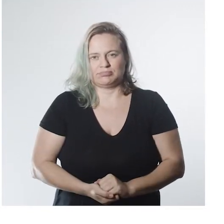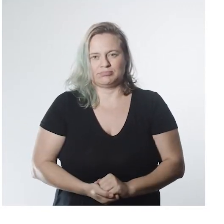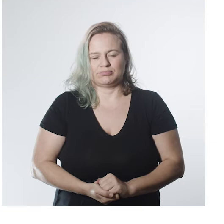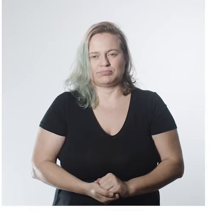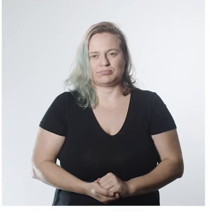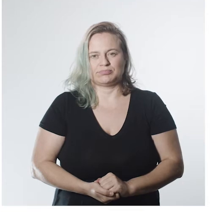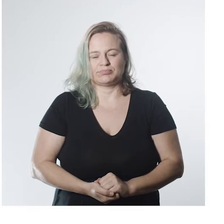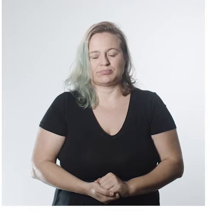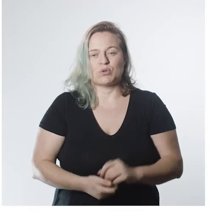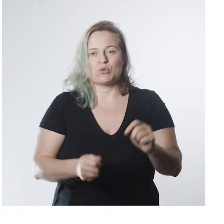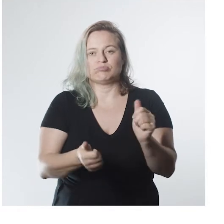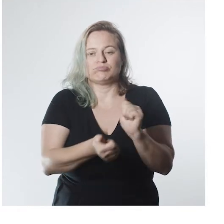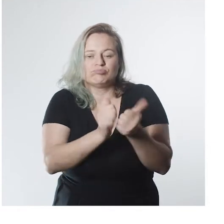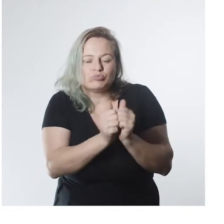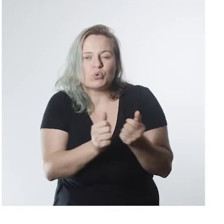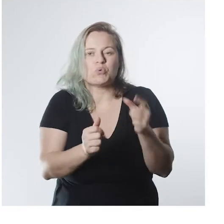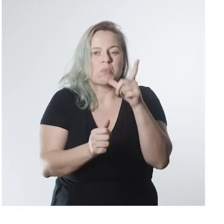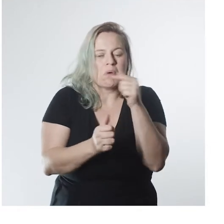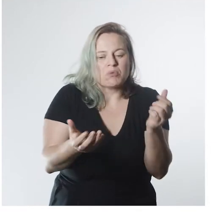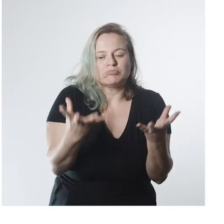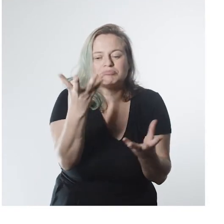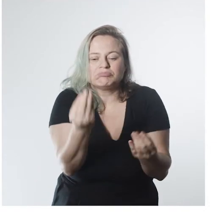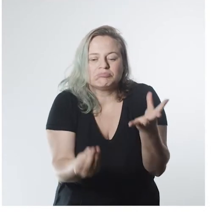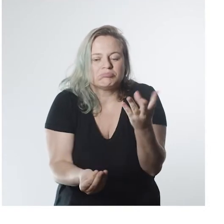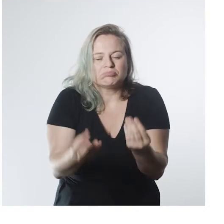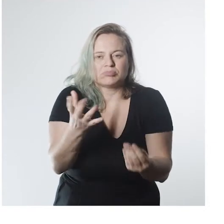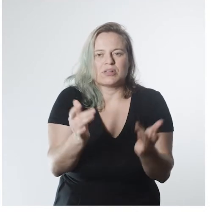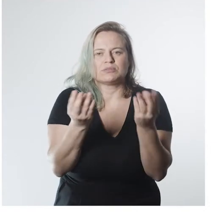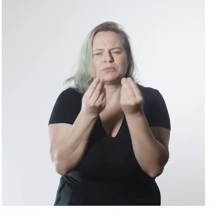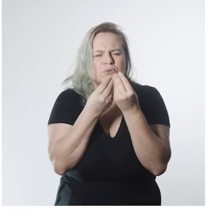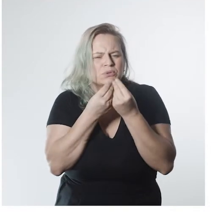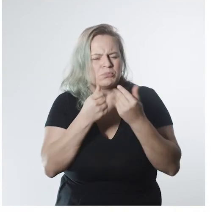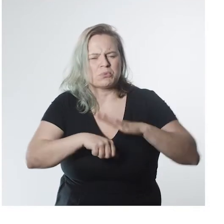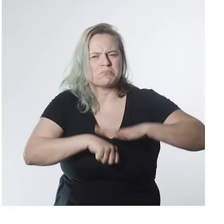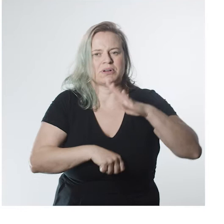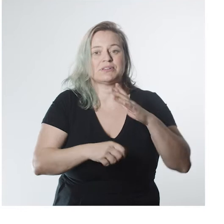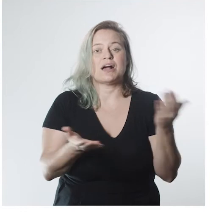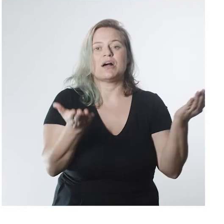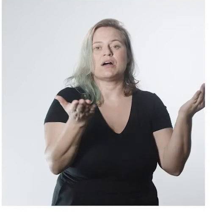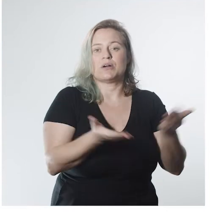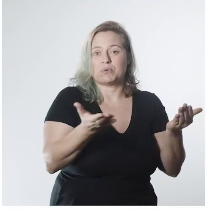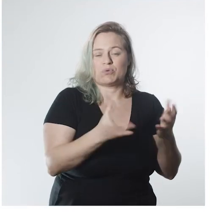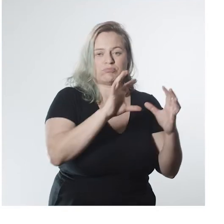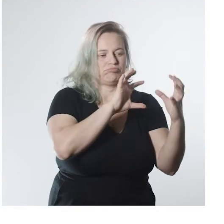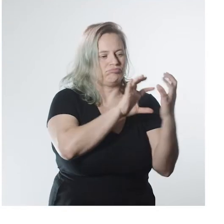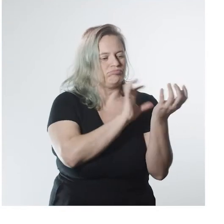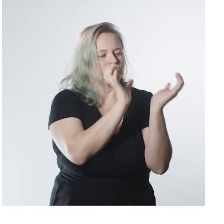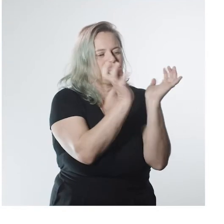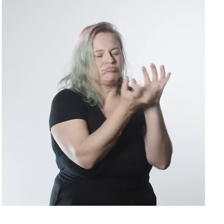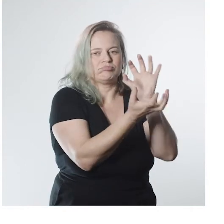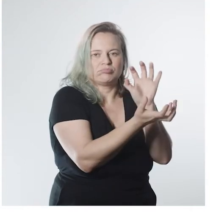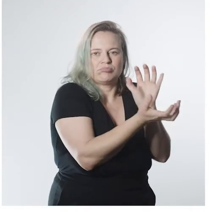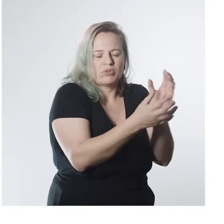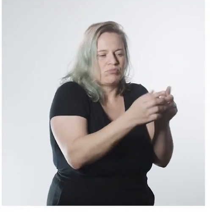Cozinhando o arroz com caldo, né, para ele agregar esse sabor todo do caldo, nós vamos entrar com a abóbora. Então, foi cortada a abóbora